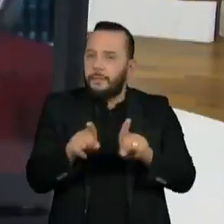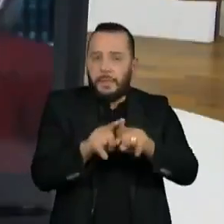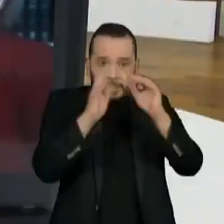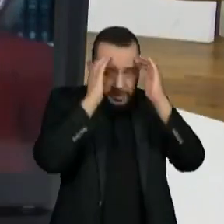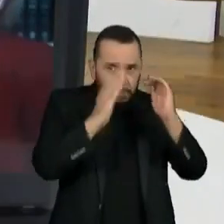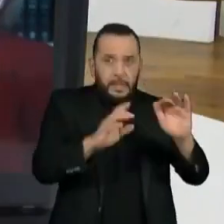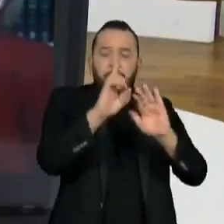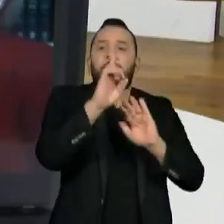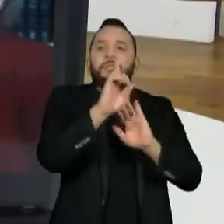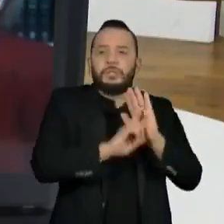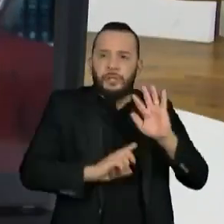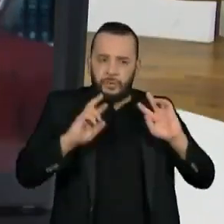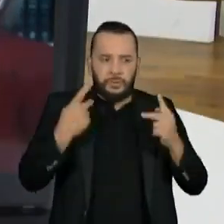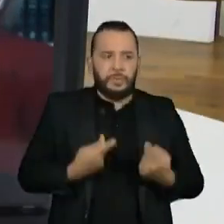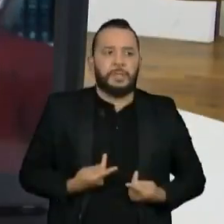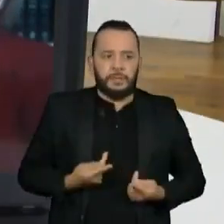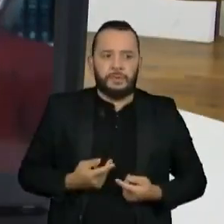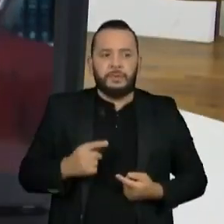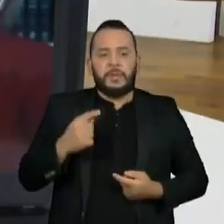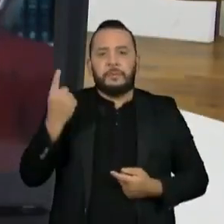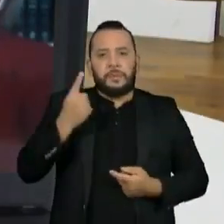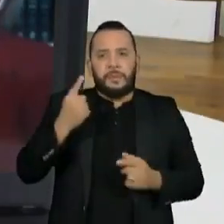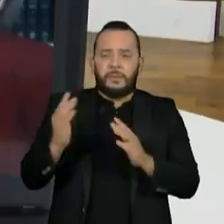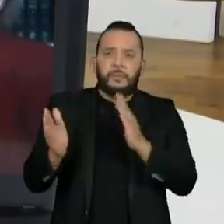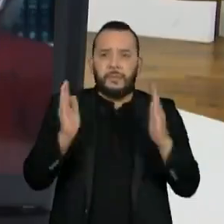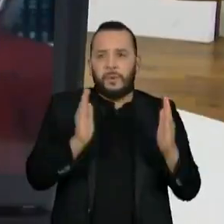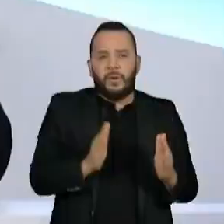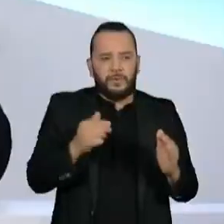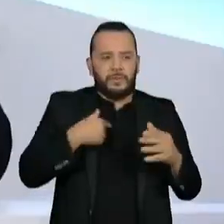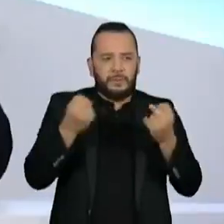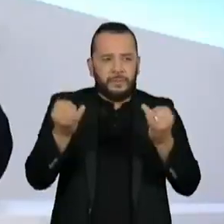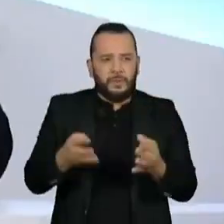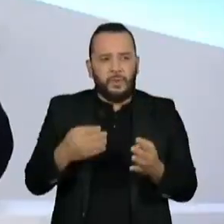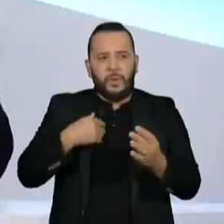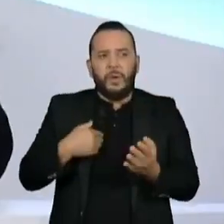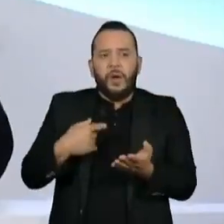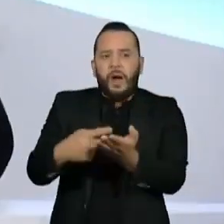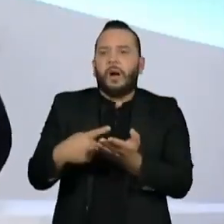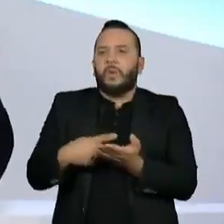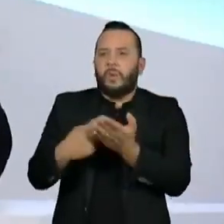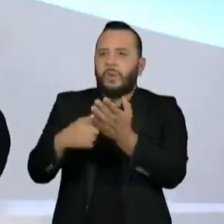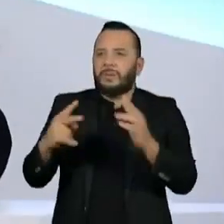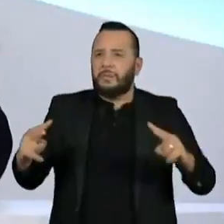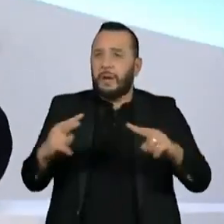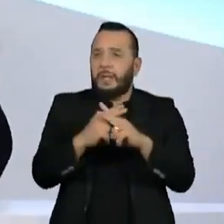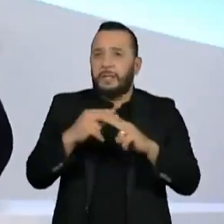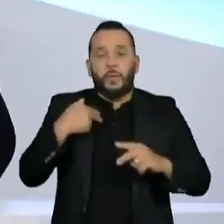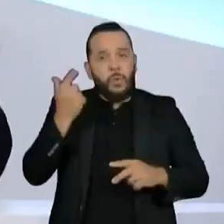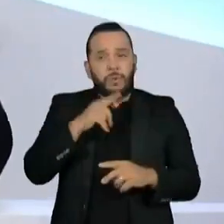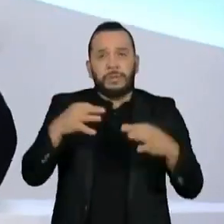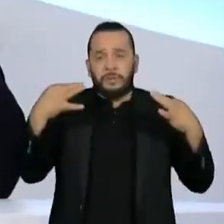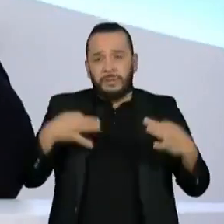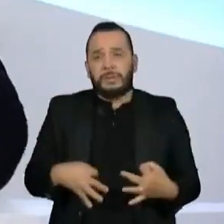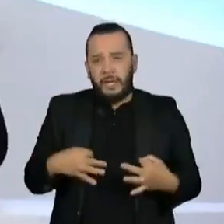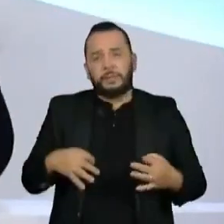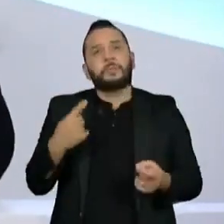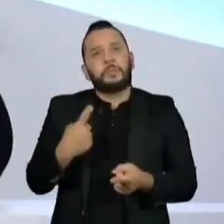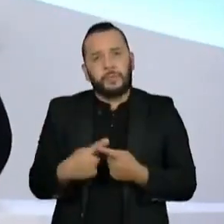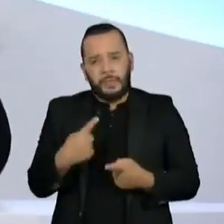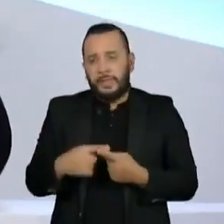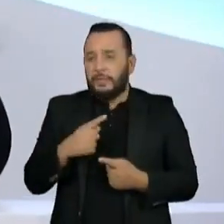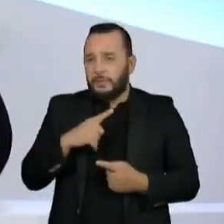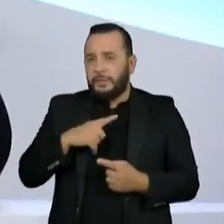direitos humanos. E no começo, no primeiro bloco, a senhora comentou como que o Acordo de Paris foi, só deu certo porque havia essa